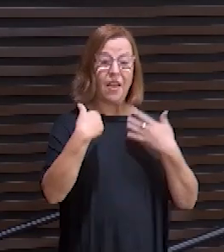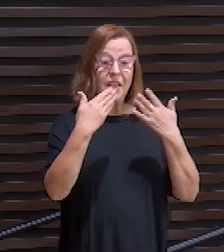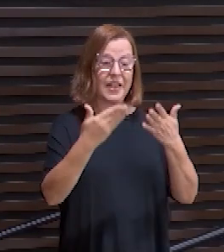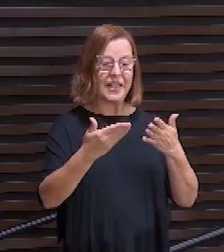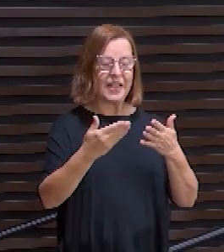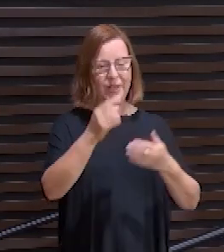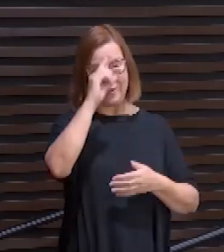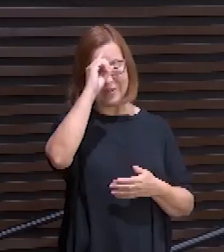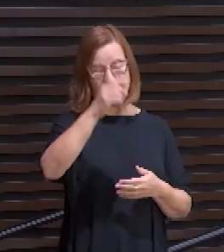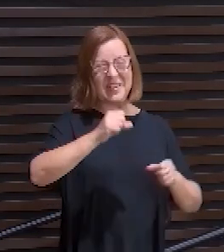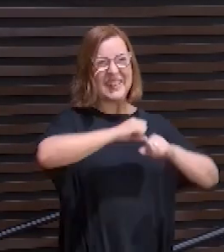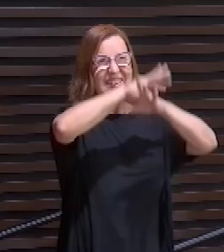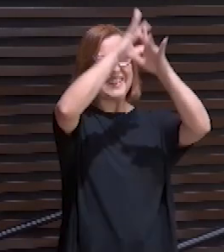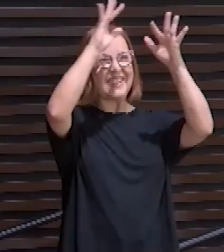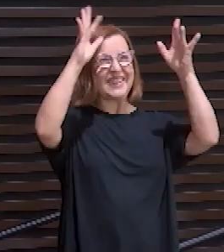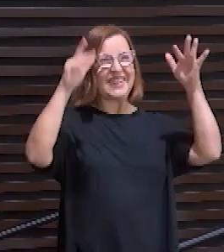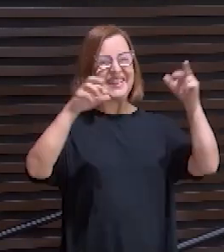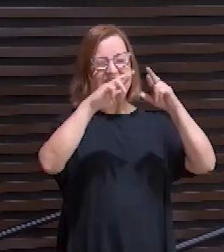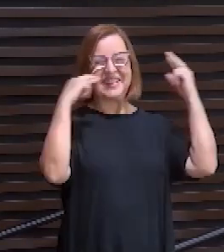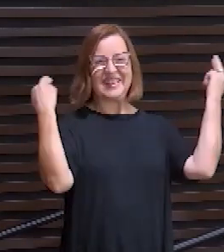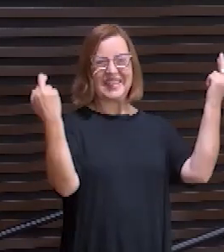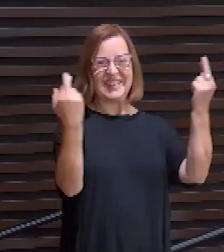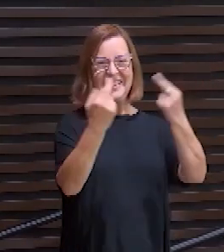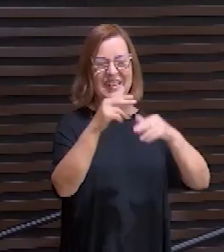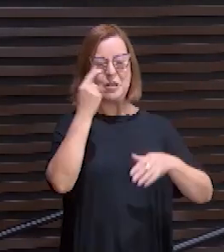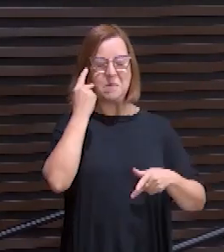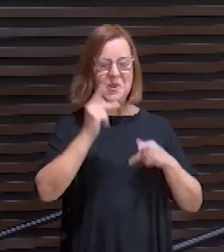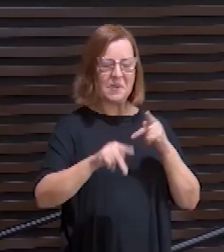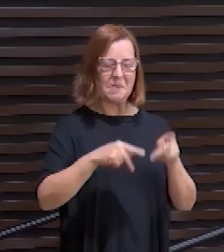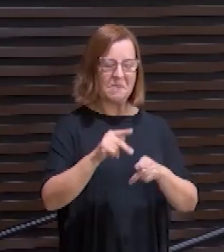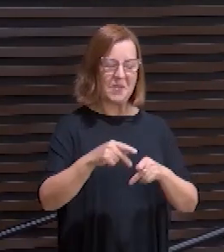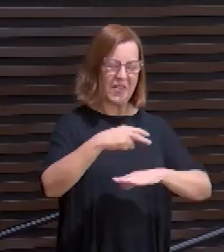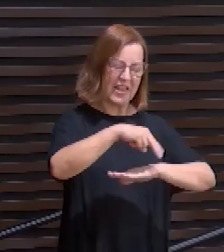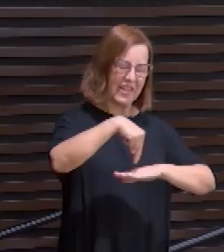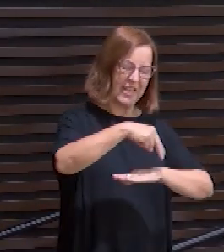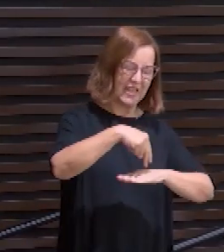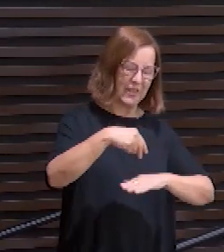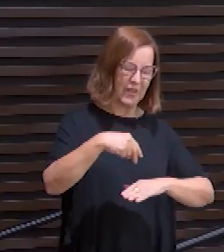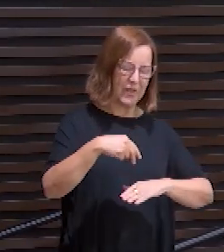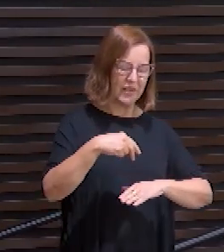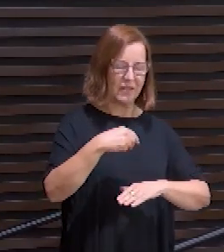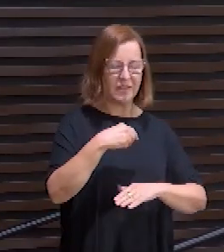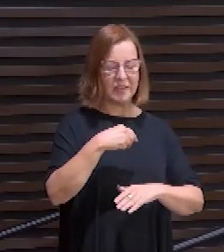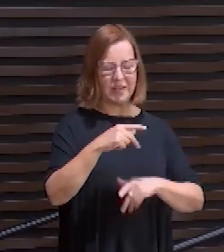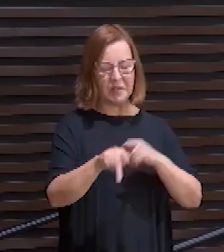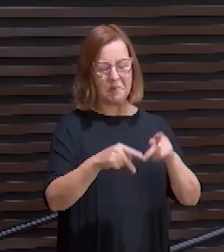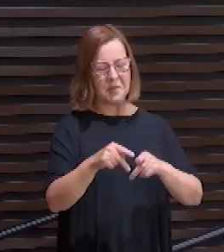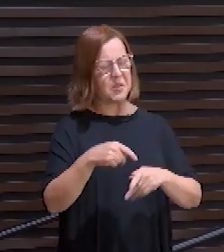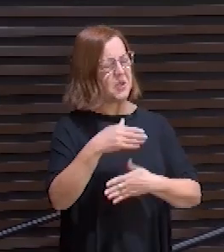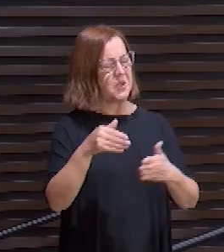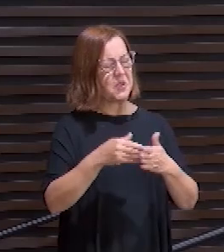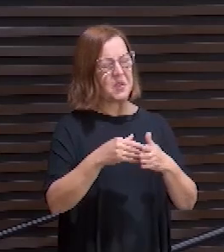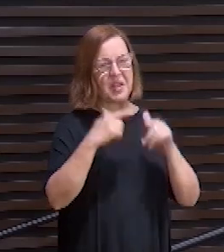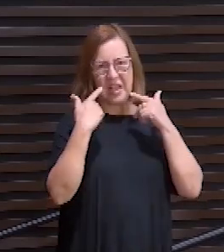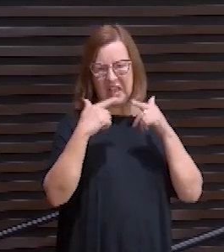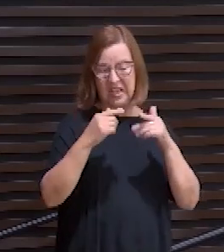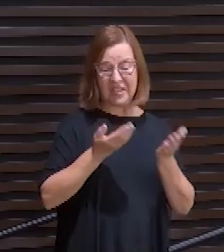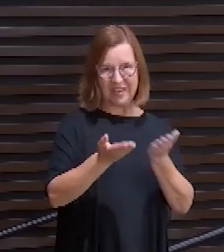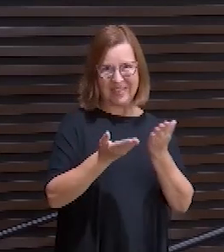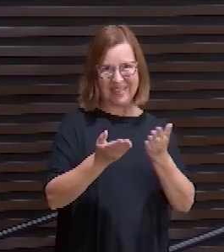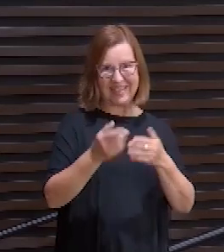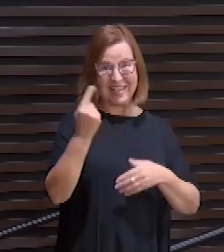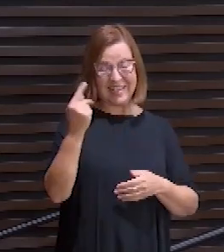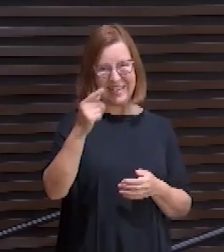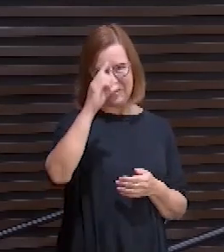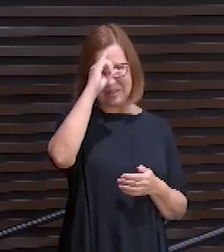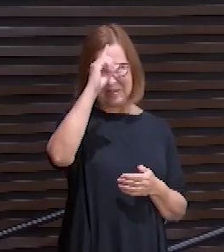e glória e o reino, para que os povos, nações e homens de todas as línguas o servissem. Seu